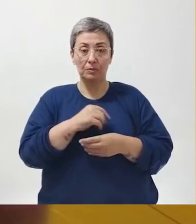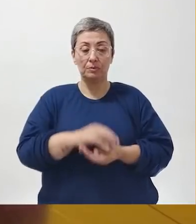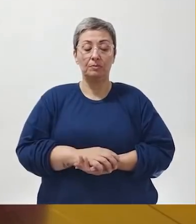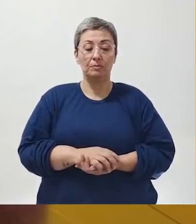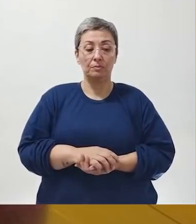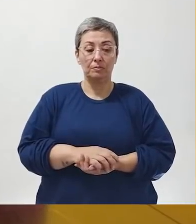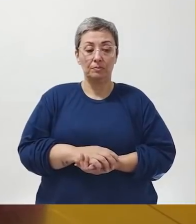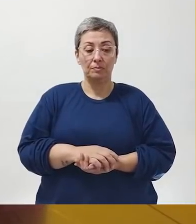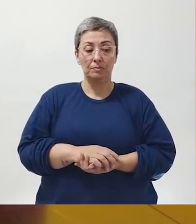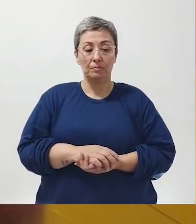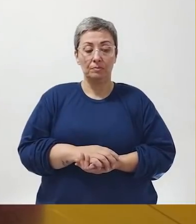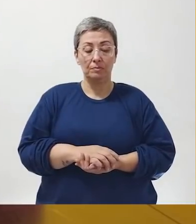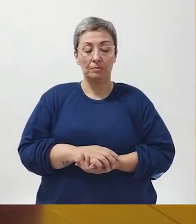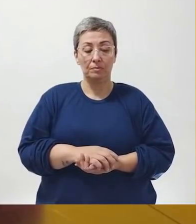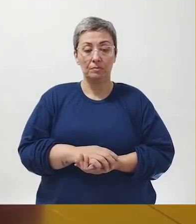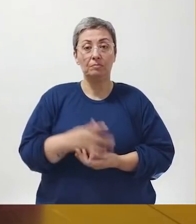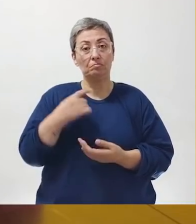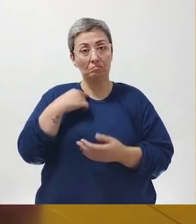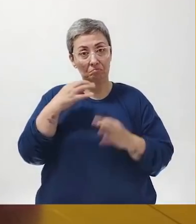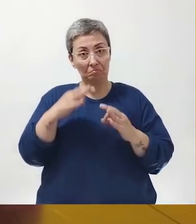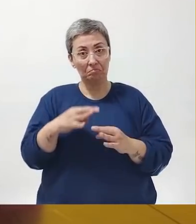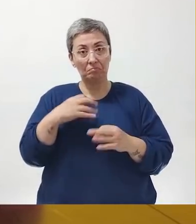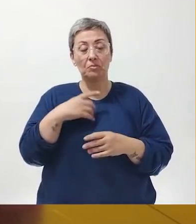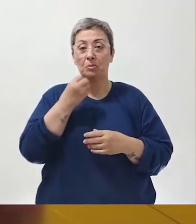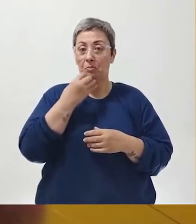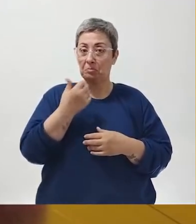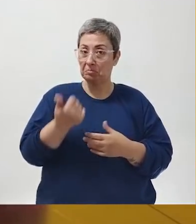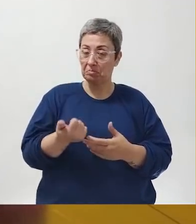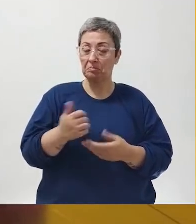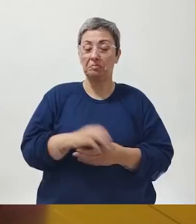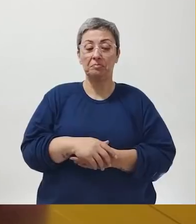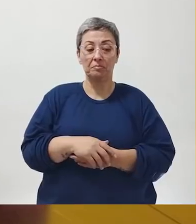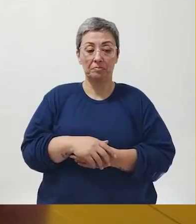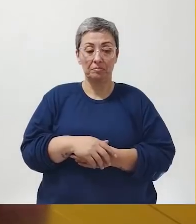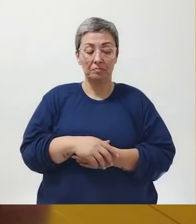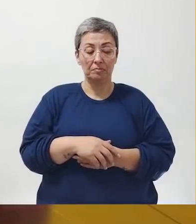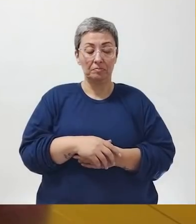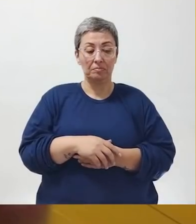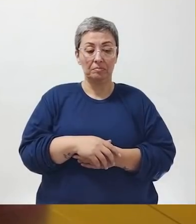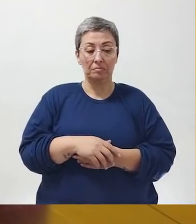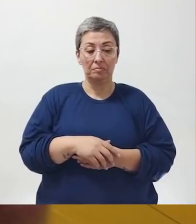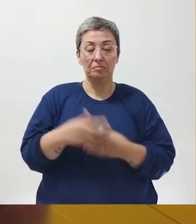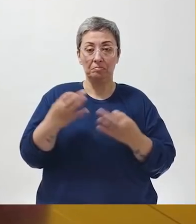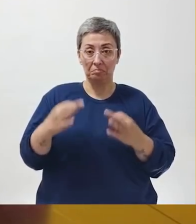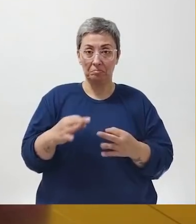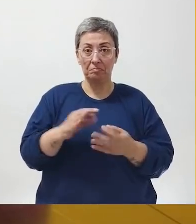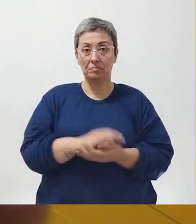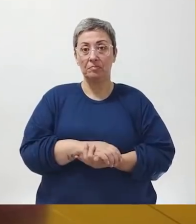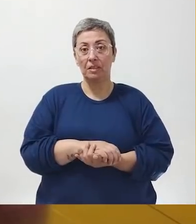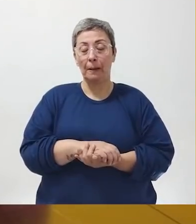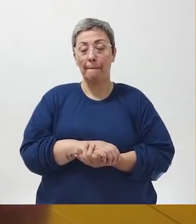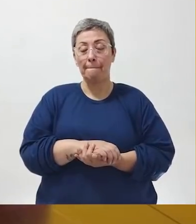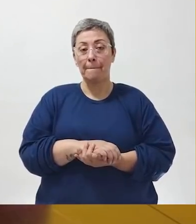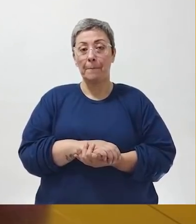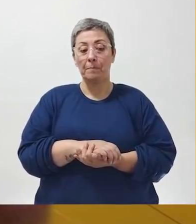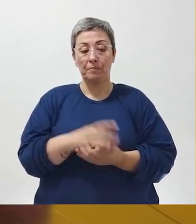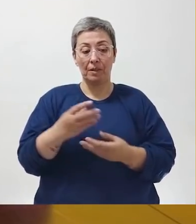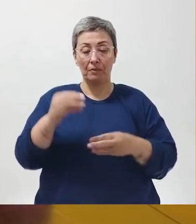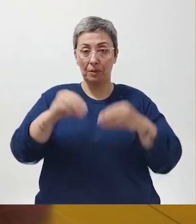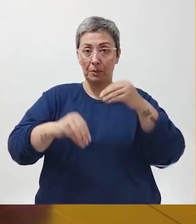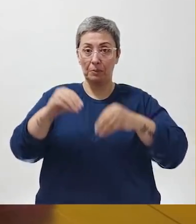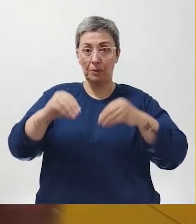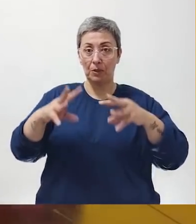caráter semântico é muito utilizada no humor para fazer a junção de algumas palavras que nem existem muitas vezes, nem foram cristalizadas, nem foram incorporadas ao idioma,